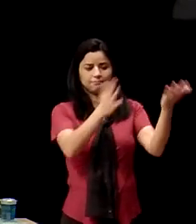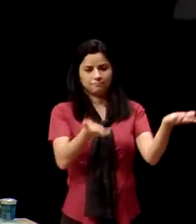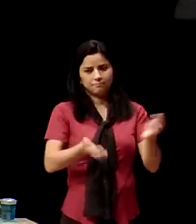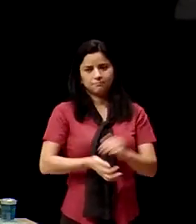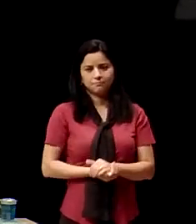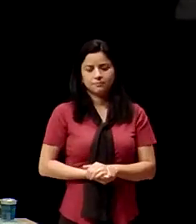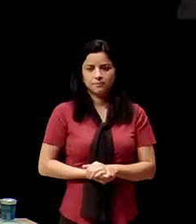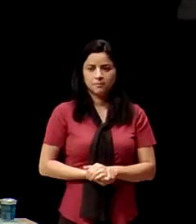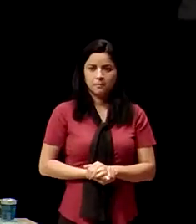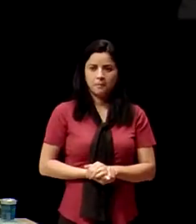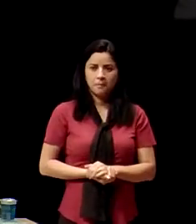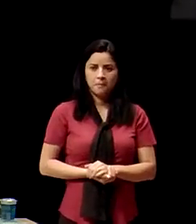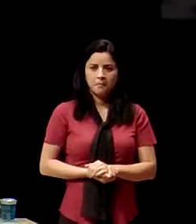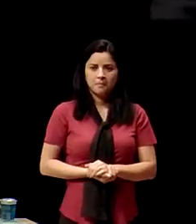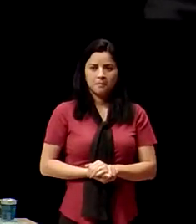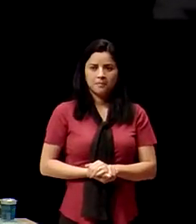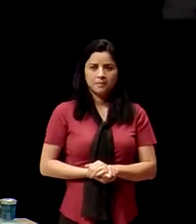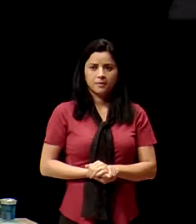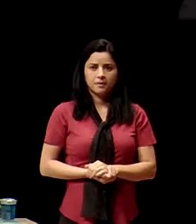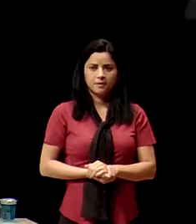And in the